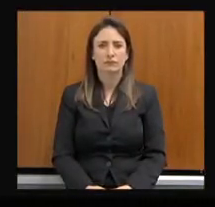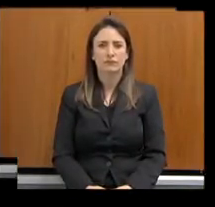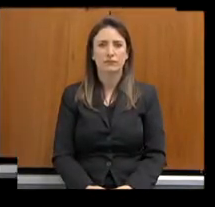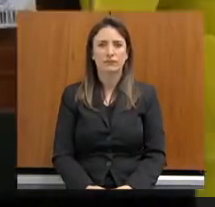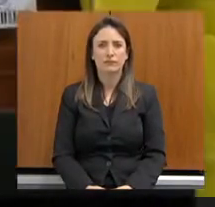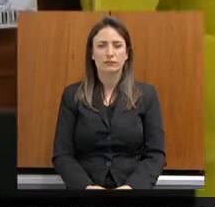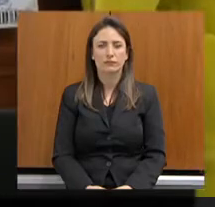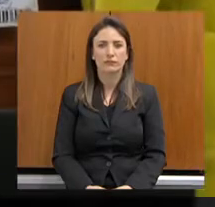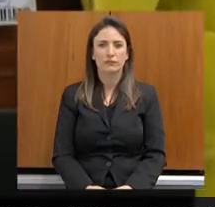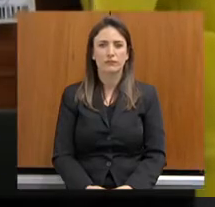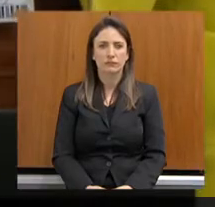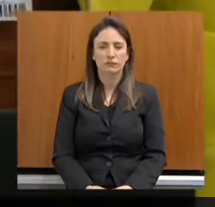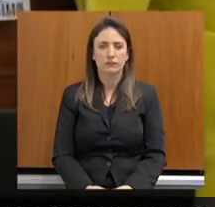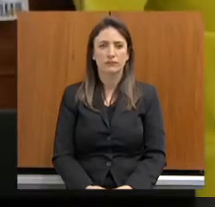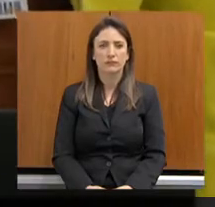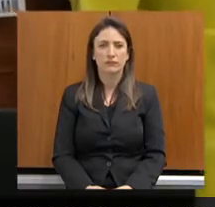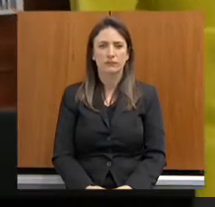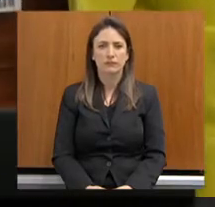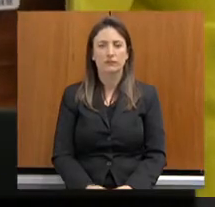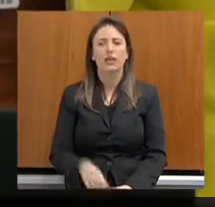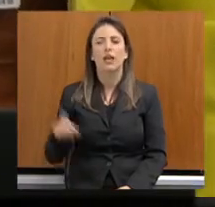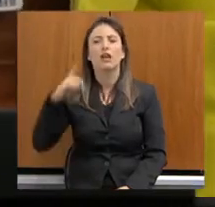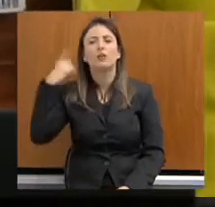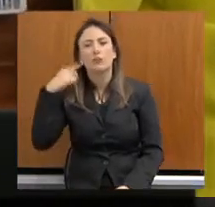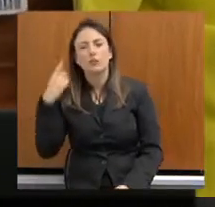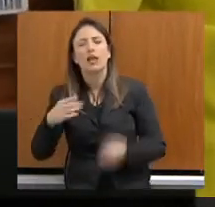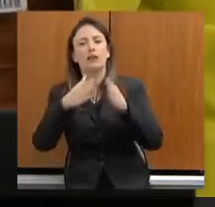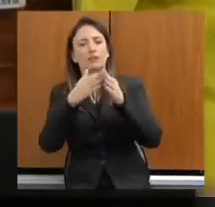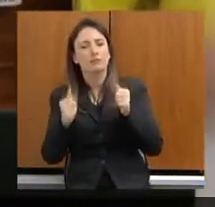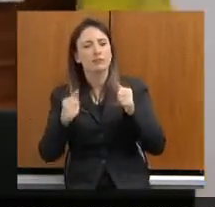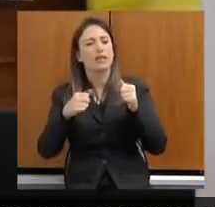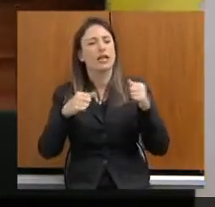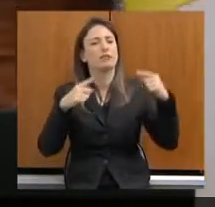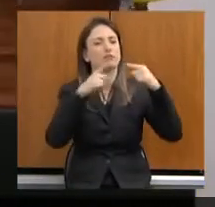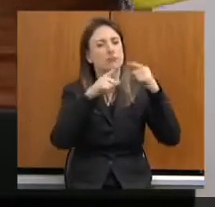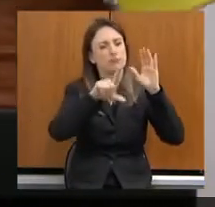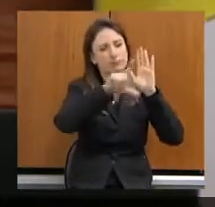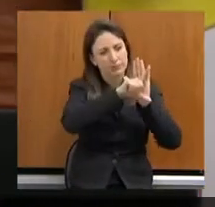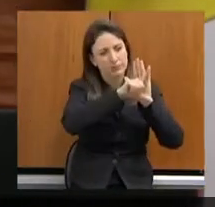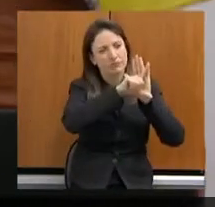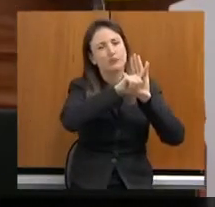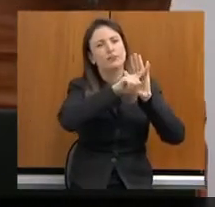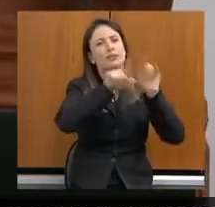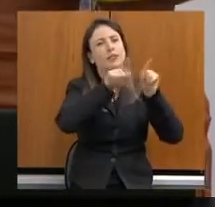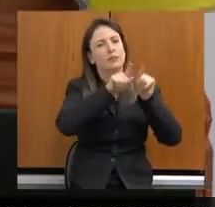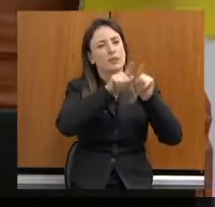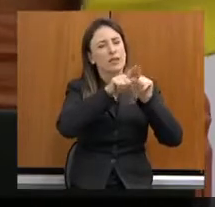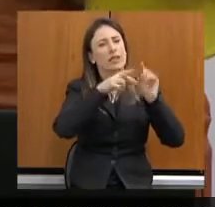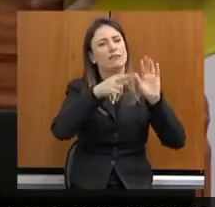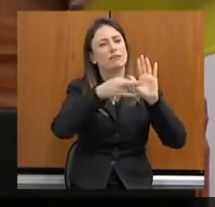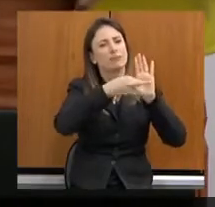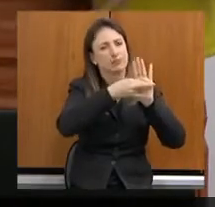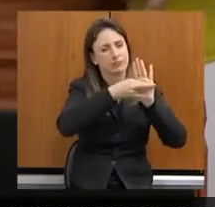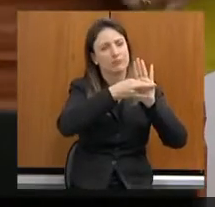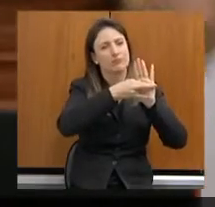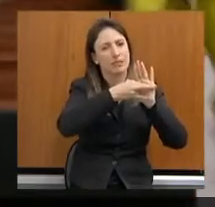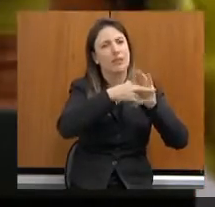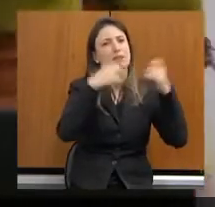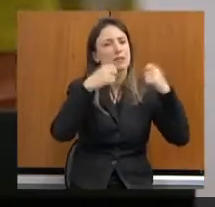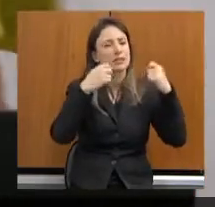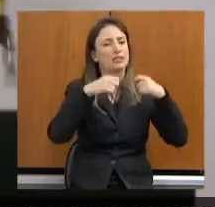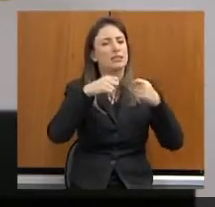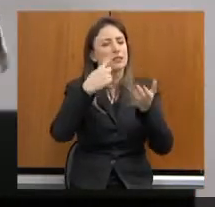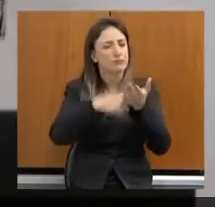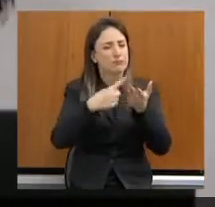e o deputado que esta que este subscreve requer a vossa excelência nos termos do Regimento seja realizada audiência pública